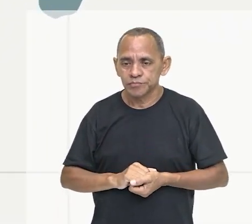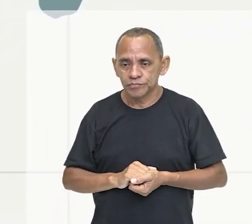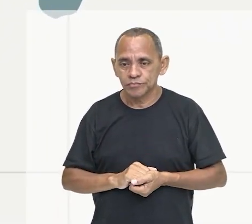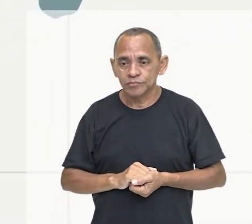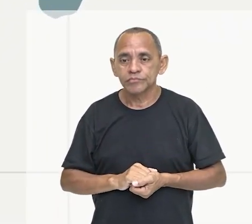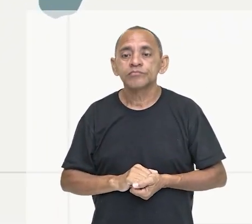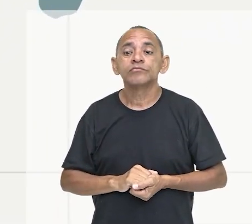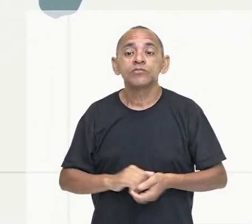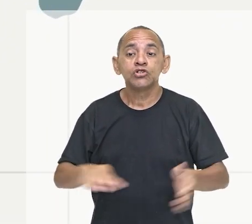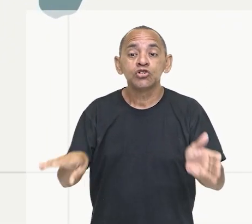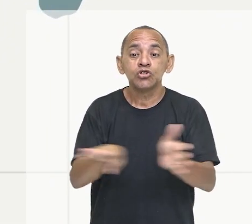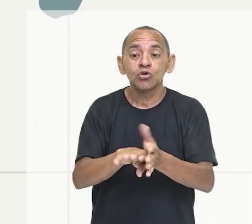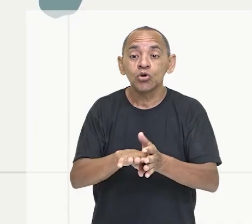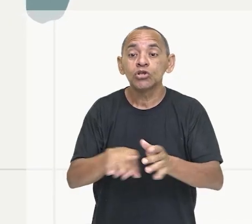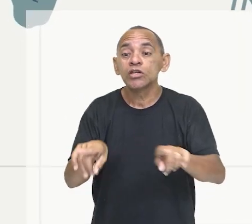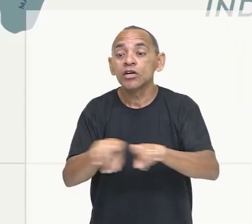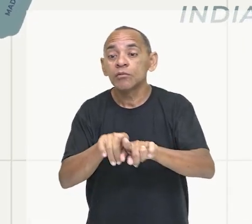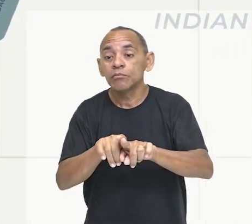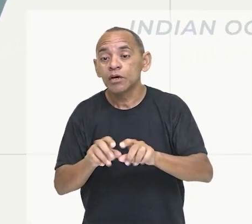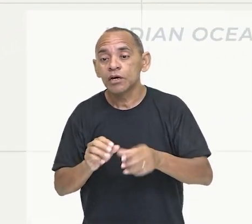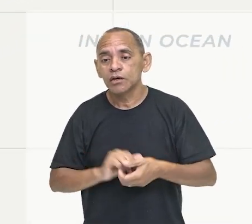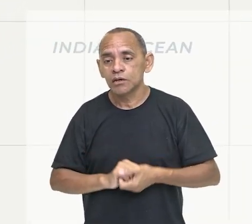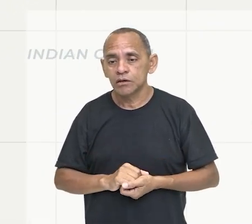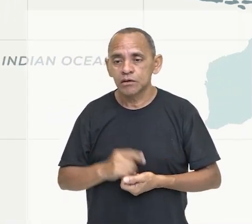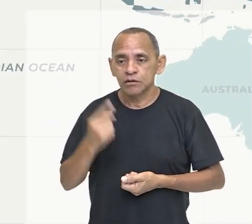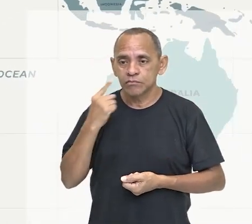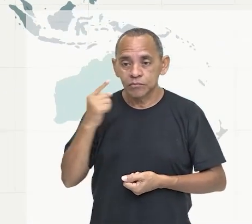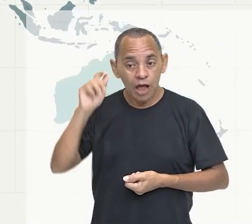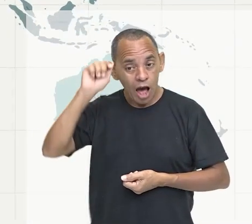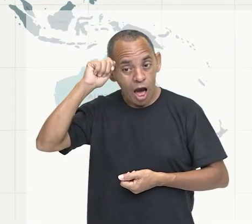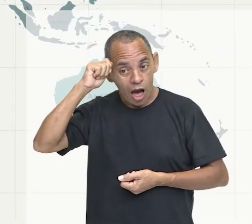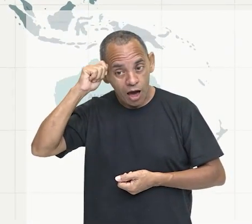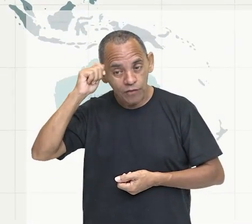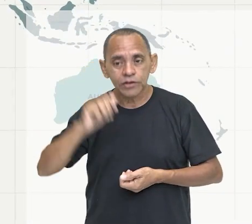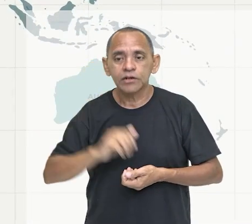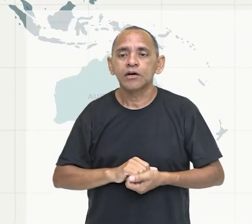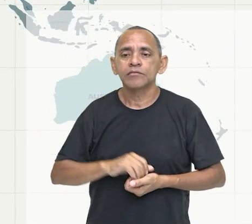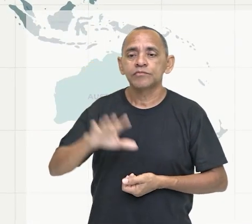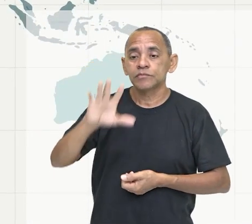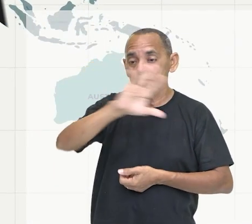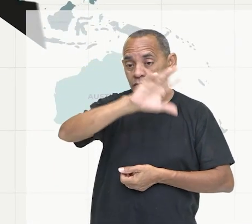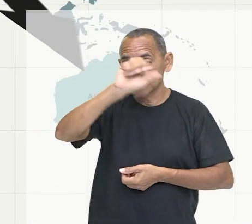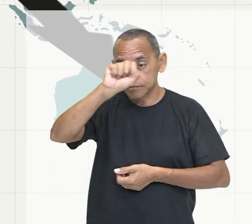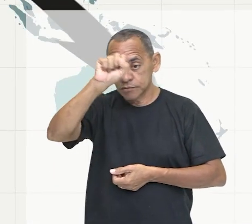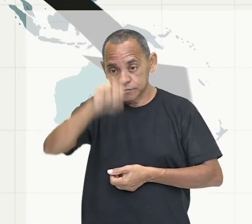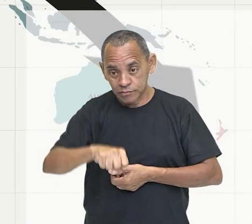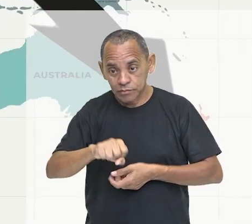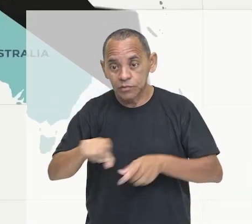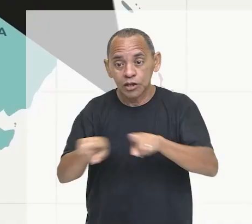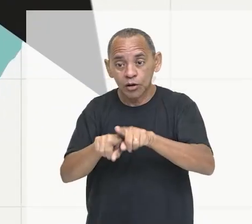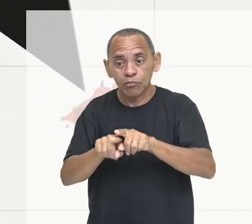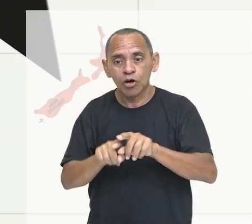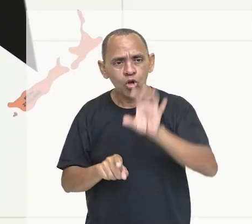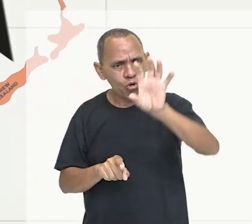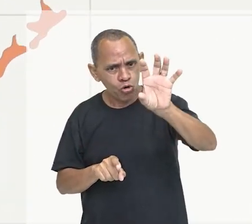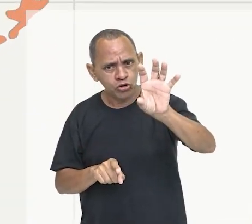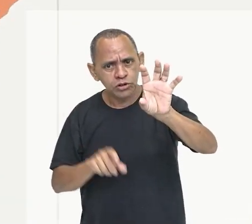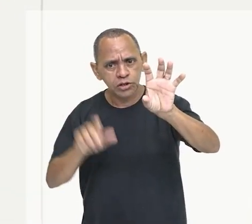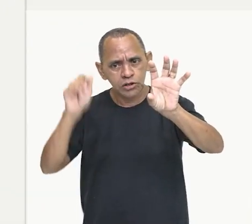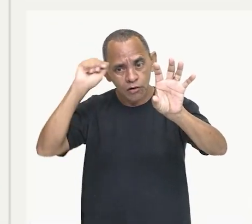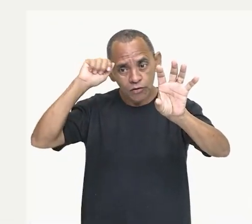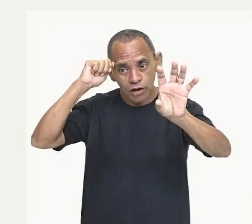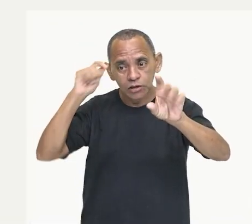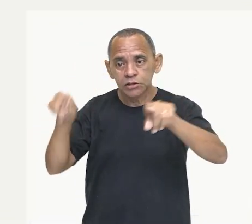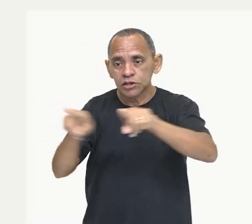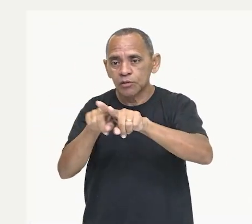Chegou também lá na South Africa, na África do Sul, no continente africano. E